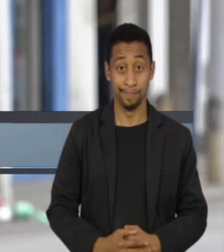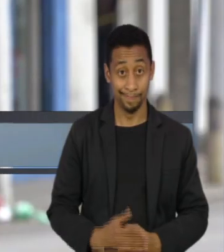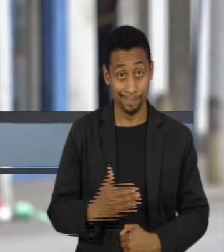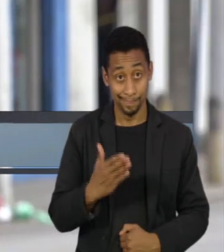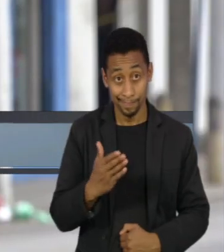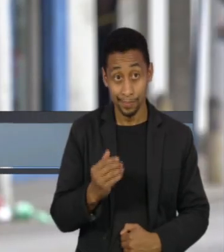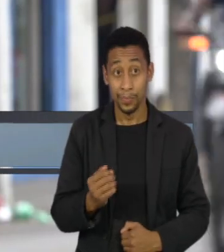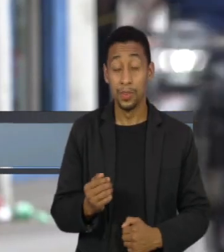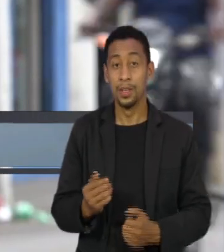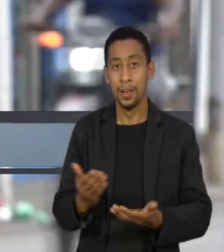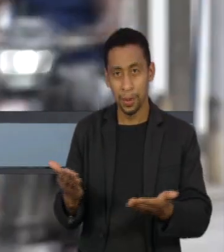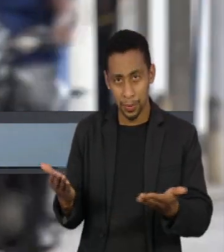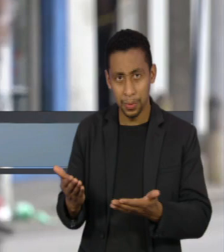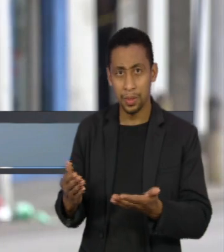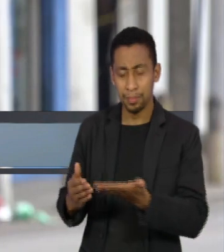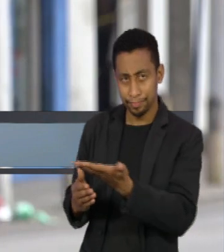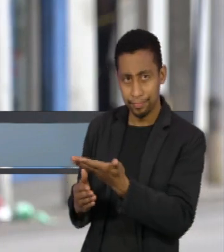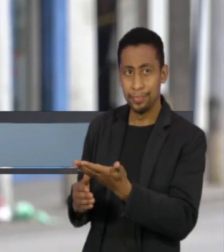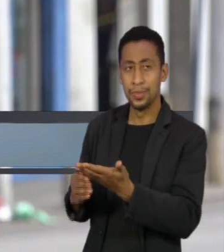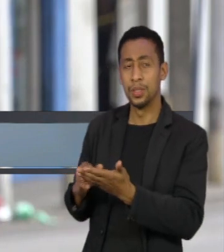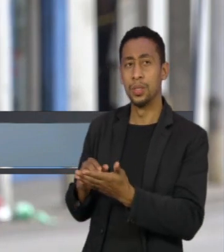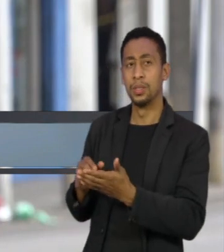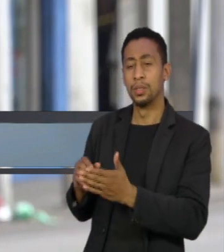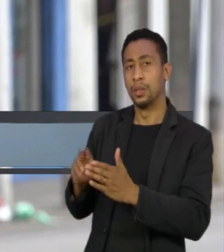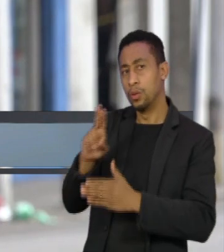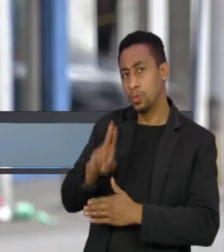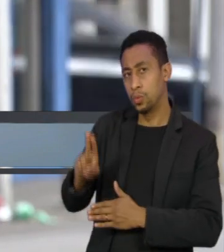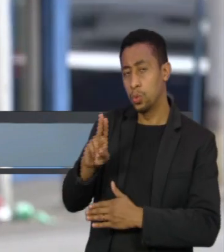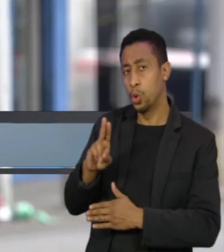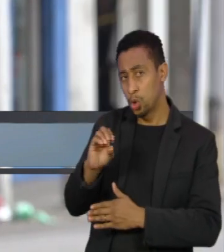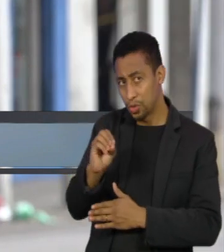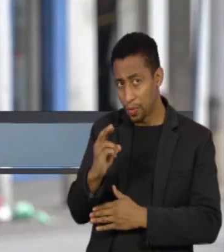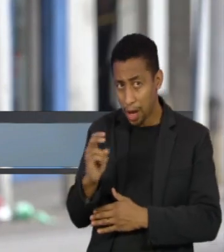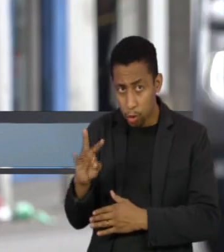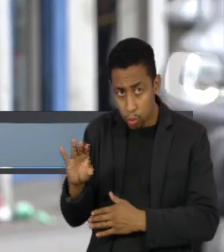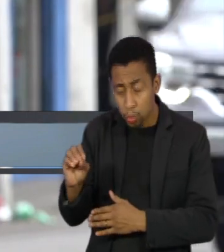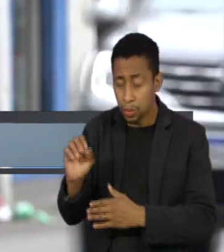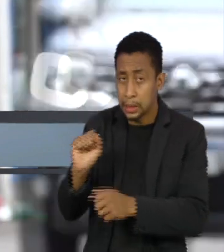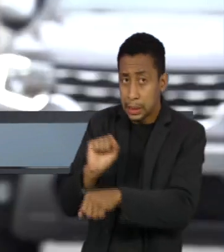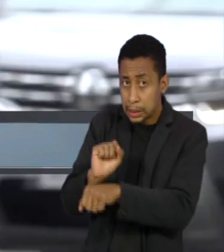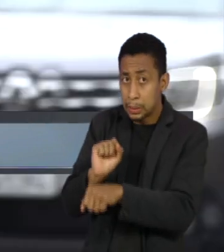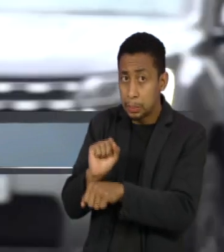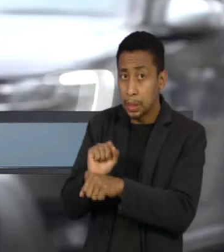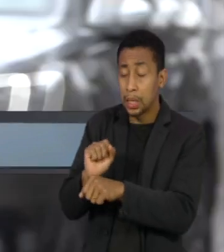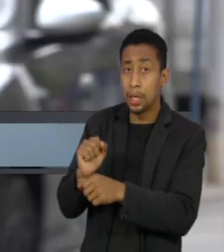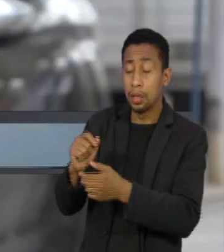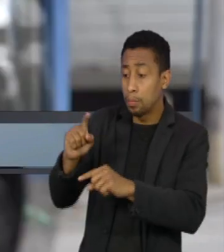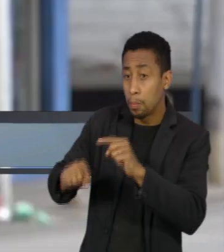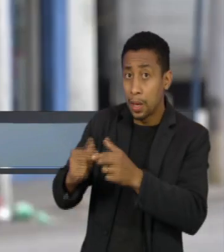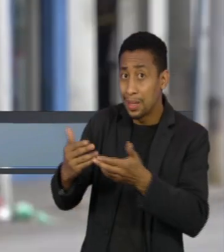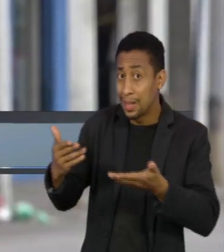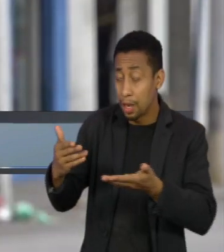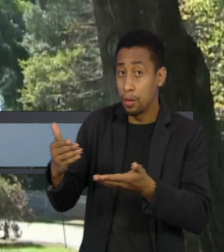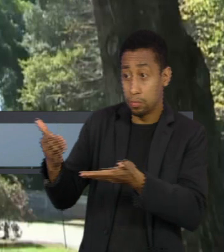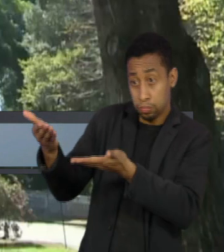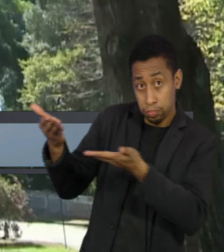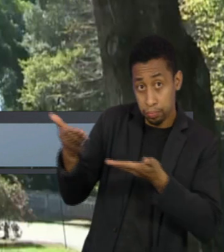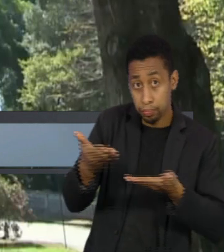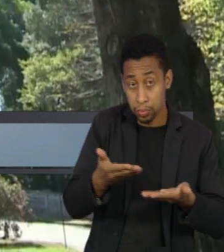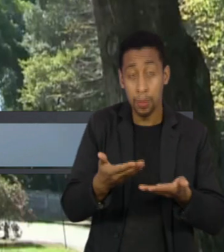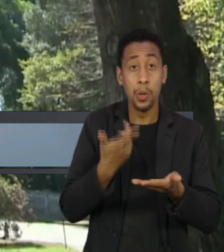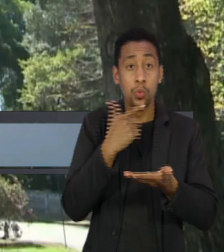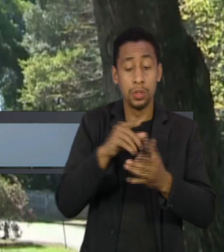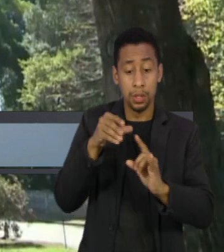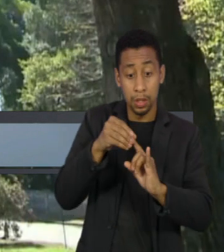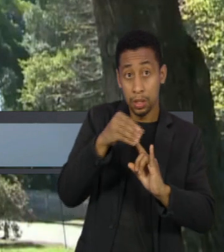E a Fundação Oswaldo Cruz informou que aguarda remessas de ingrediente farmacêutico ativo da Índia para o Brasil. A